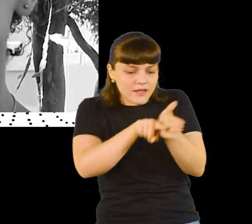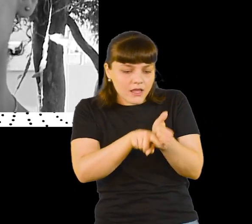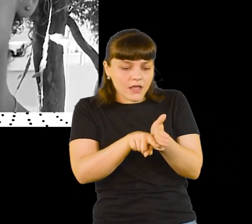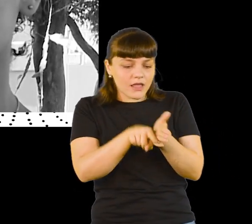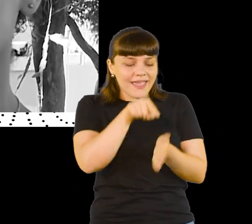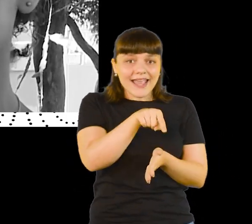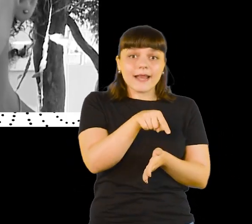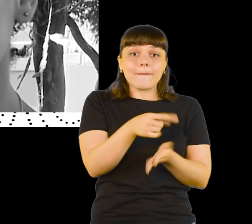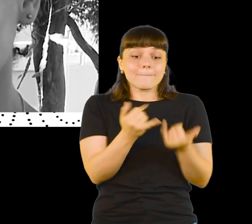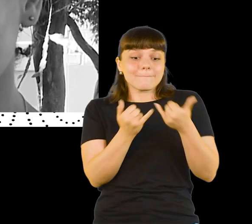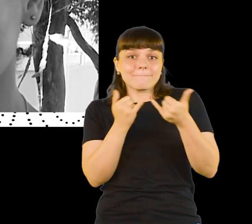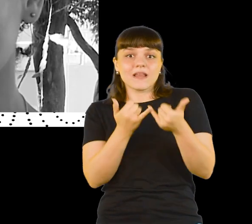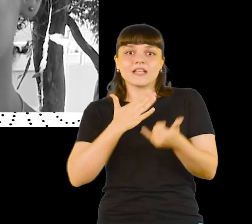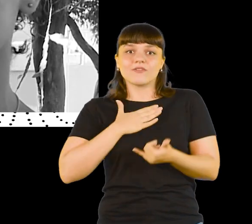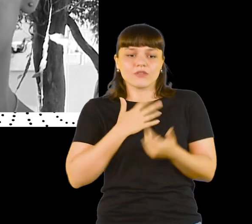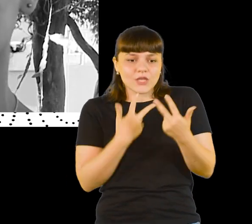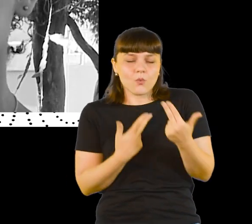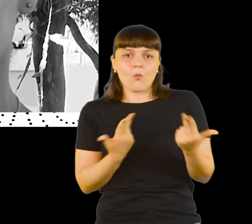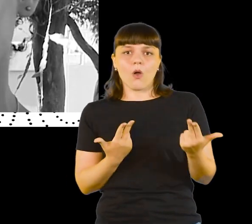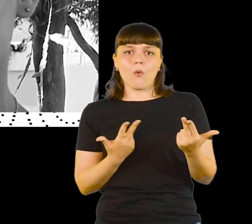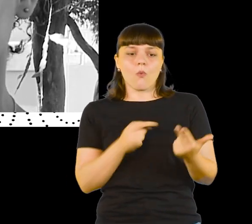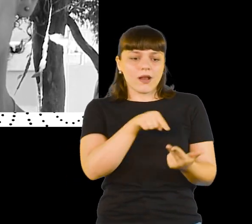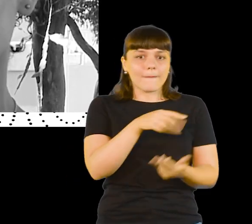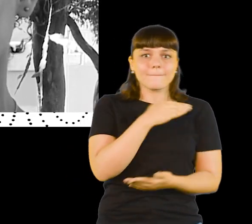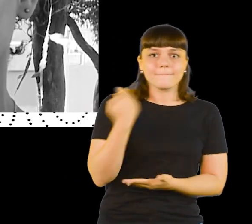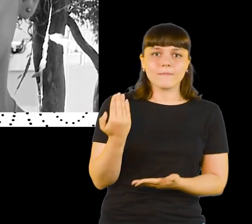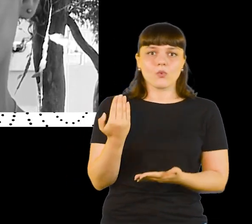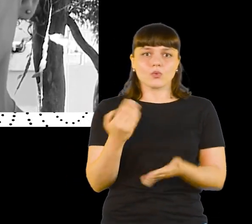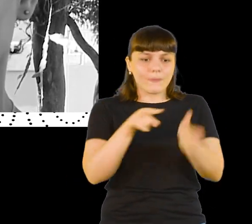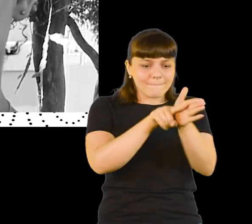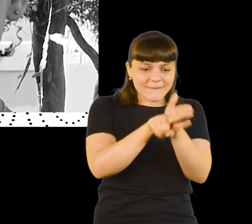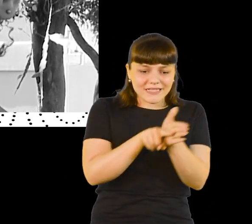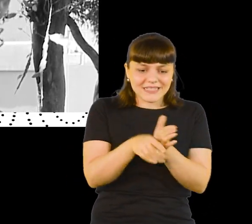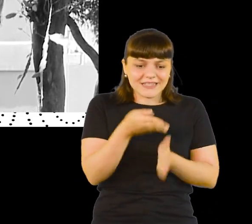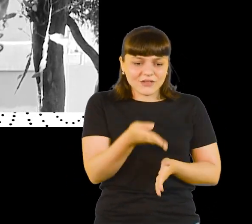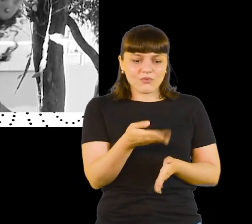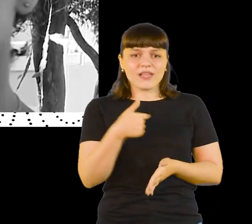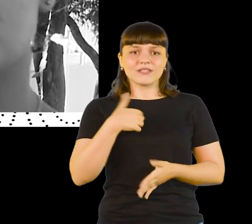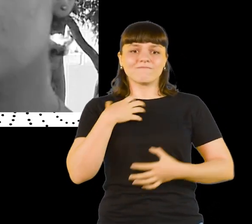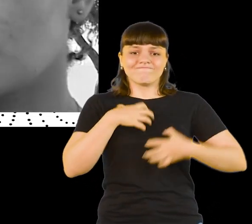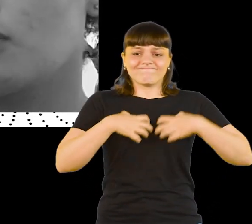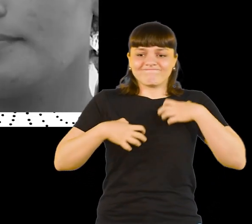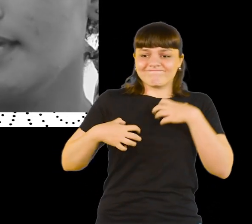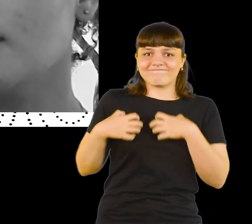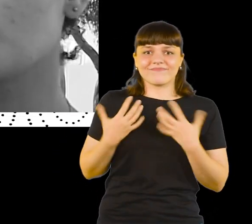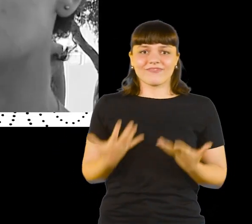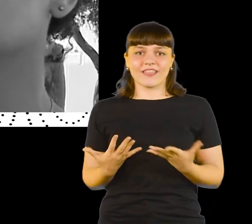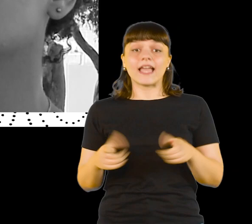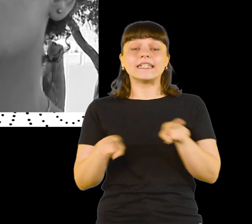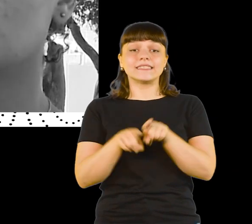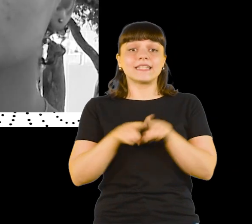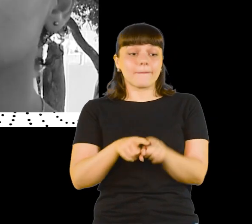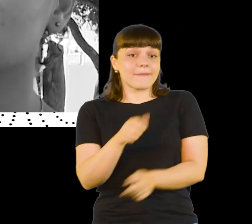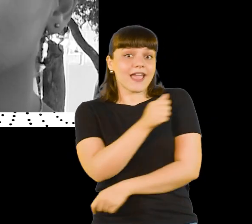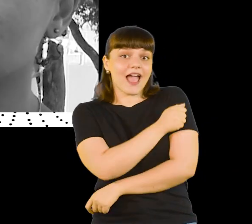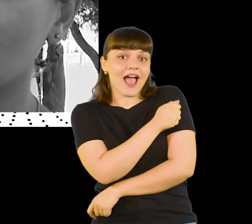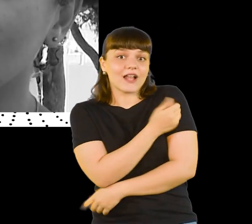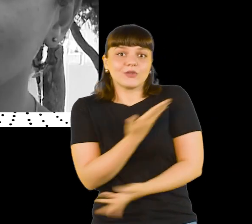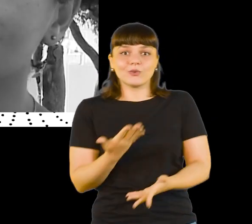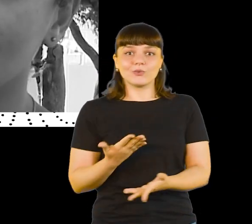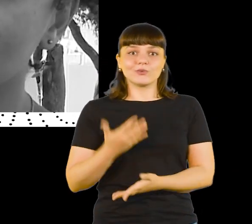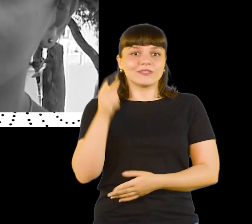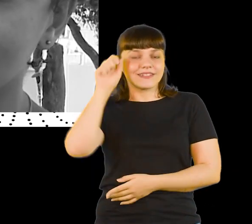parece com você morto ali, sendo estudado, sendo objeto de estudo. Isso mexeu não só comigo, mas mexeu com os